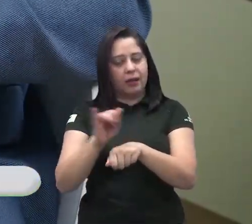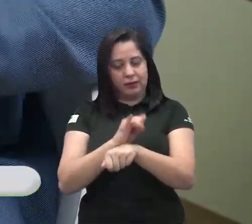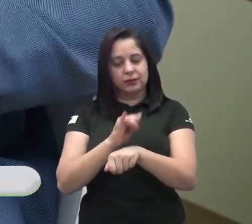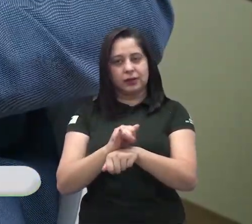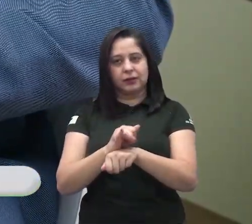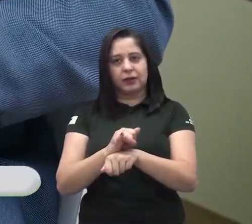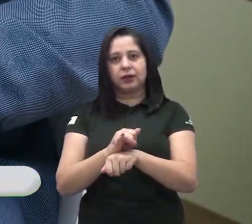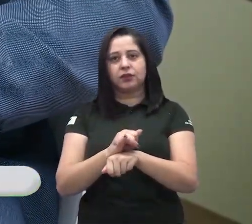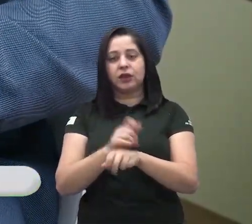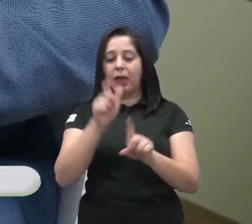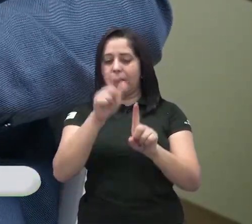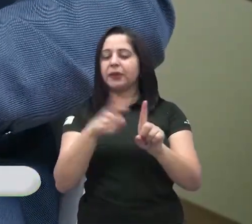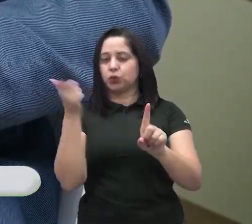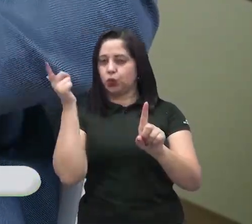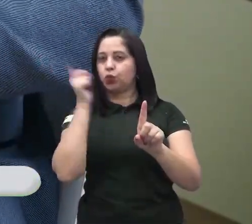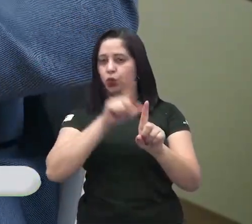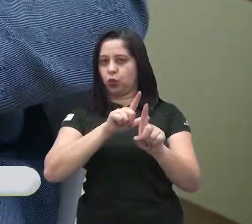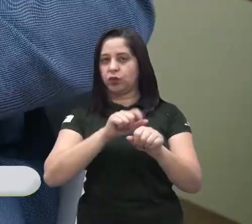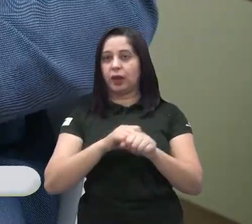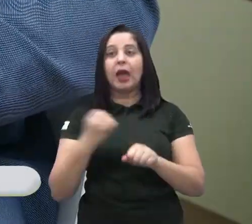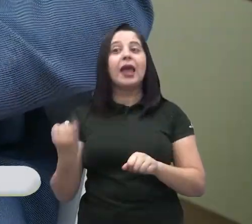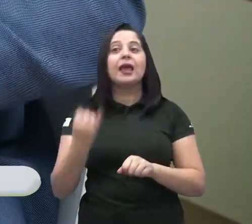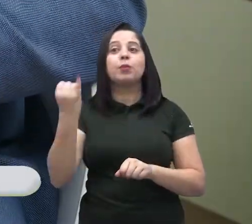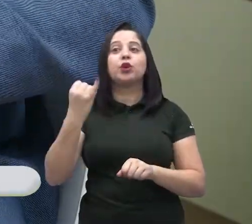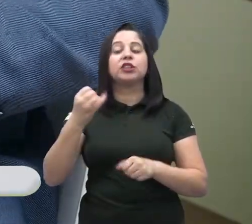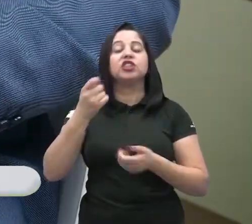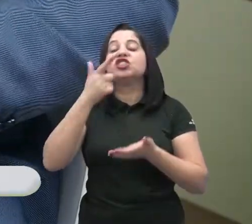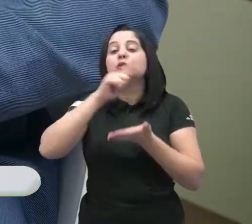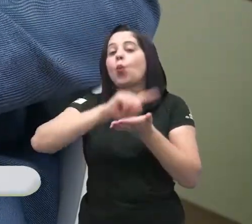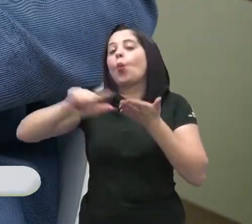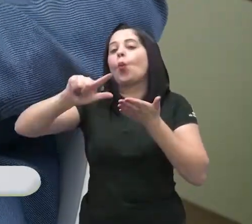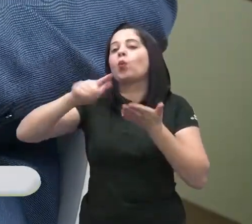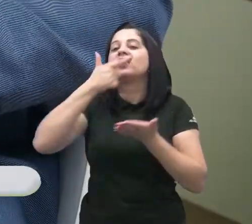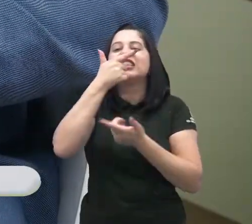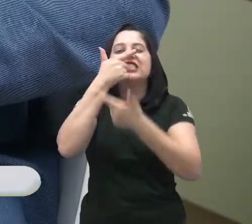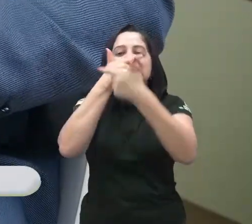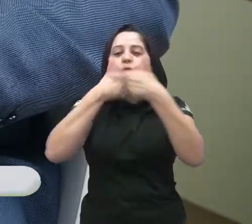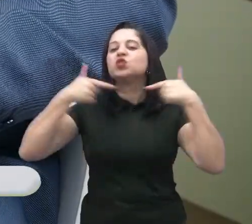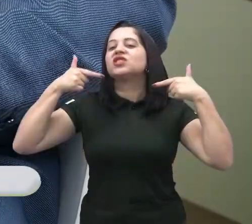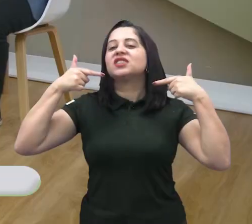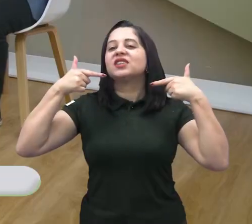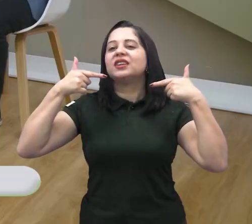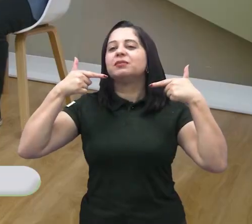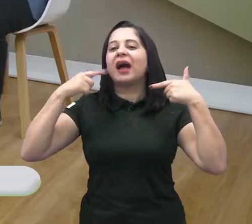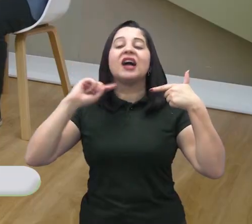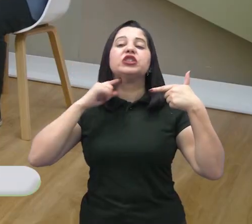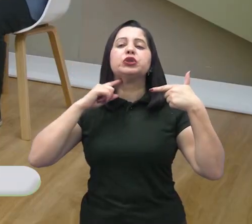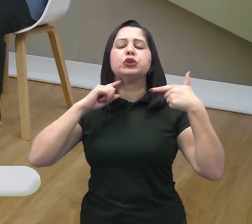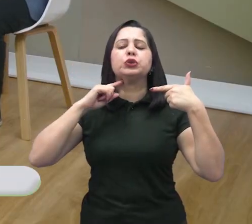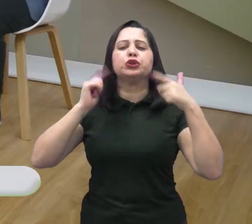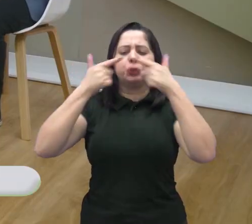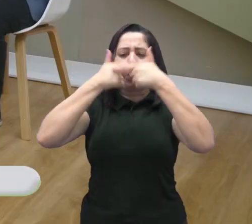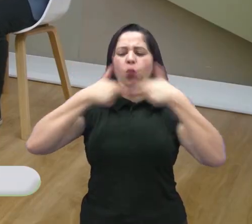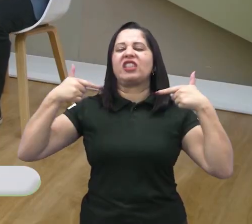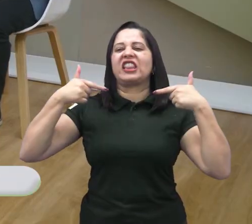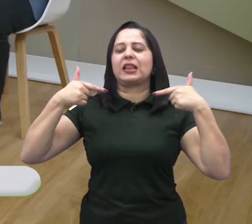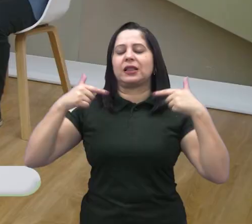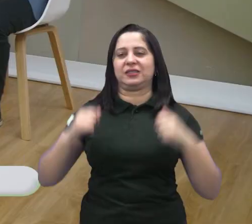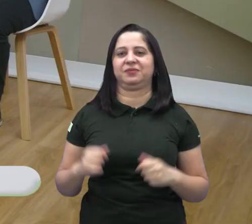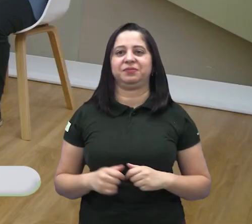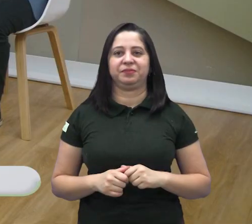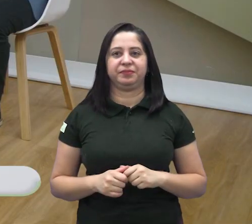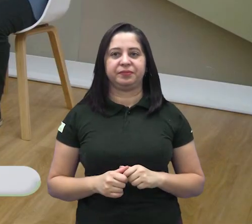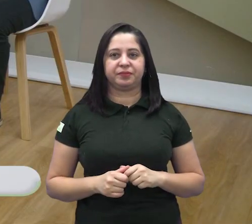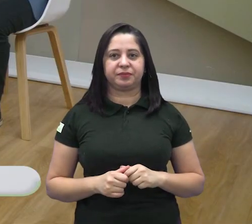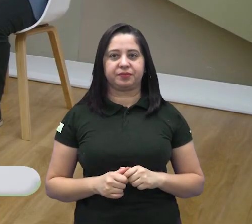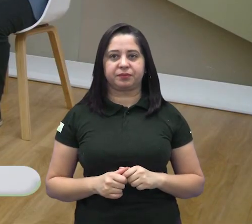que dê um bom resultado. O importante é ficar limpo, né, Gi? Tártaro, tchau, vamos ter saúde. Então basicamente é o seguinte,